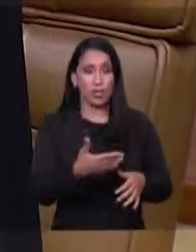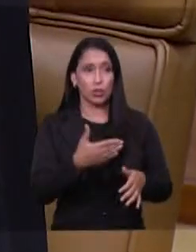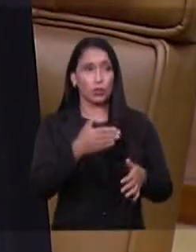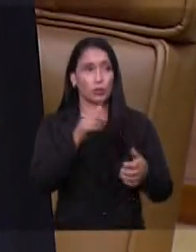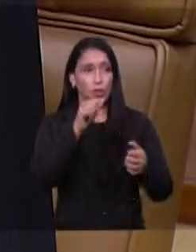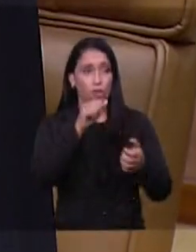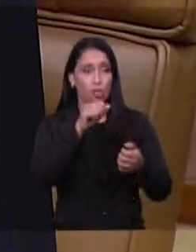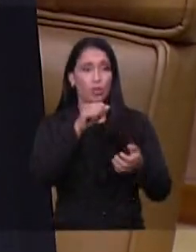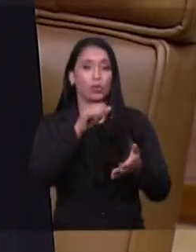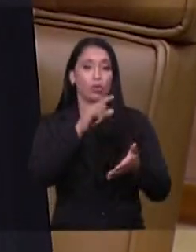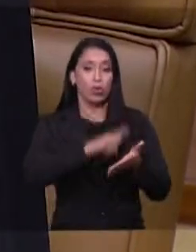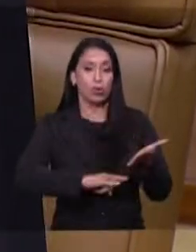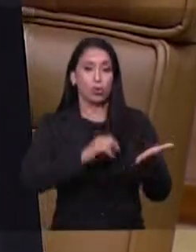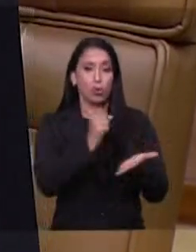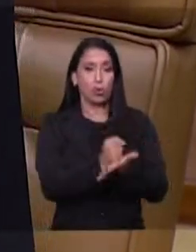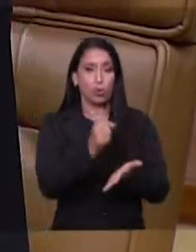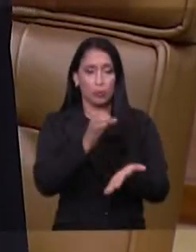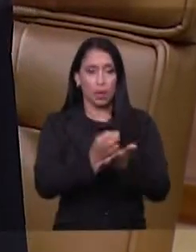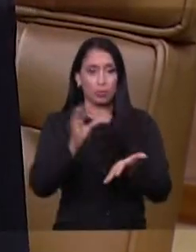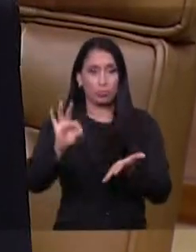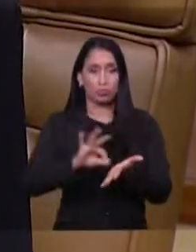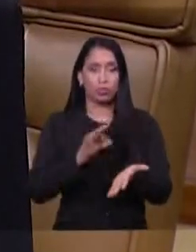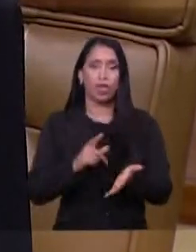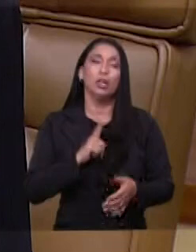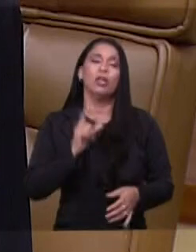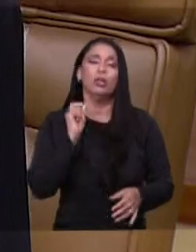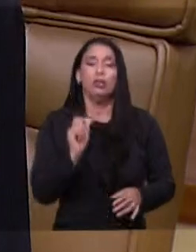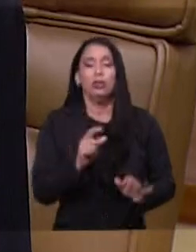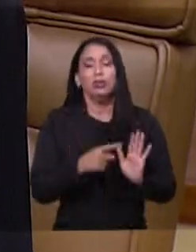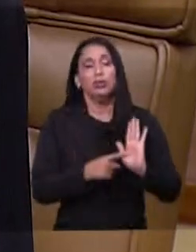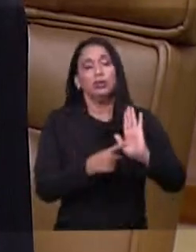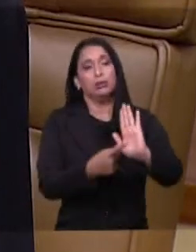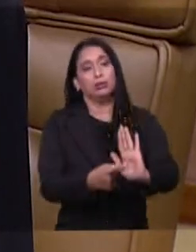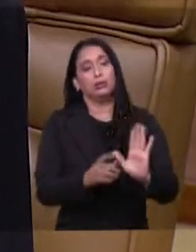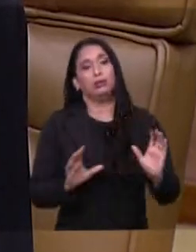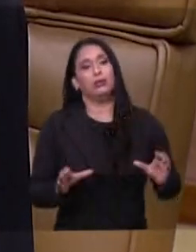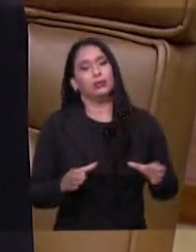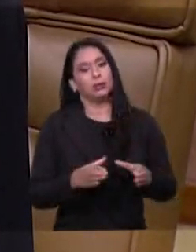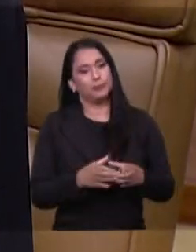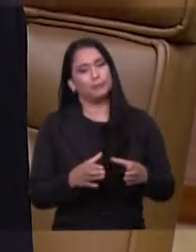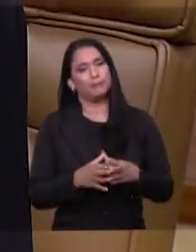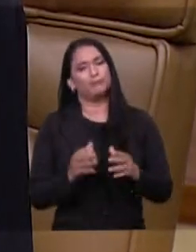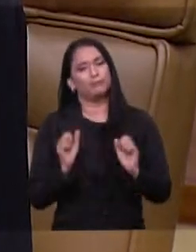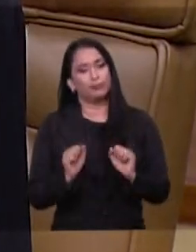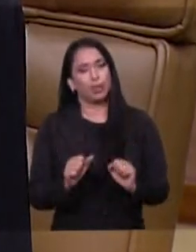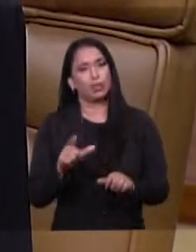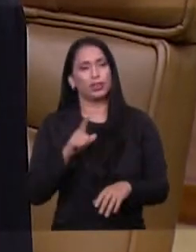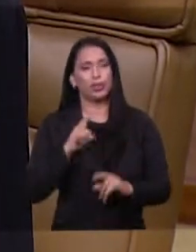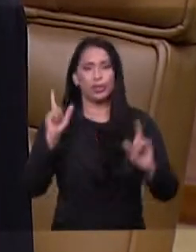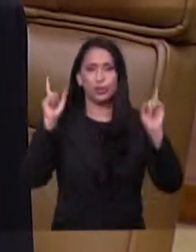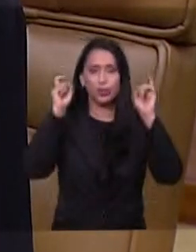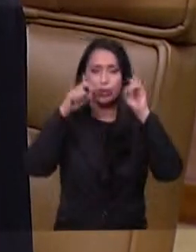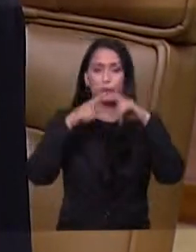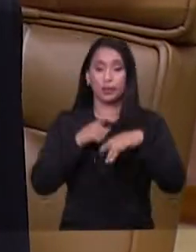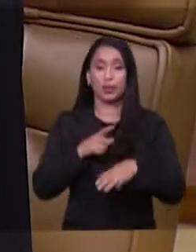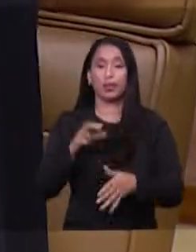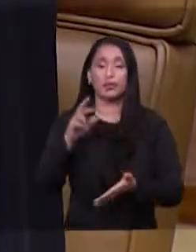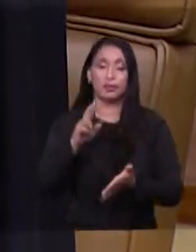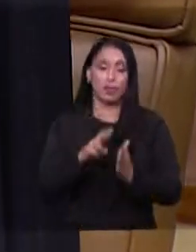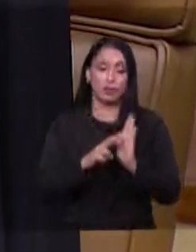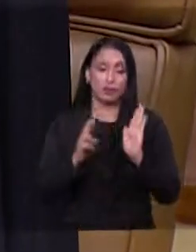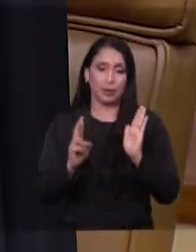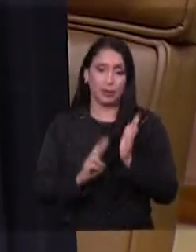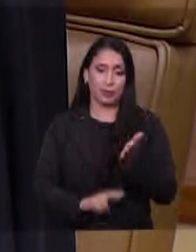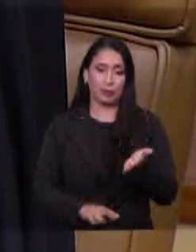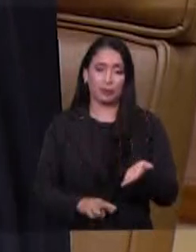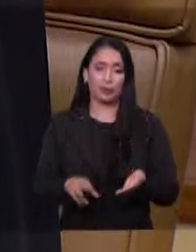certificação corrobora com o entendimento de que esses grupos podem, sim, enfrentar maiores dificuldades para a regularização,